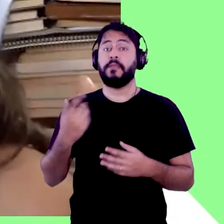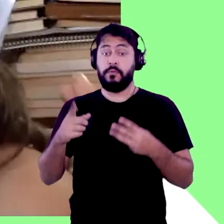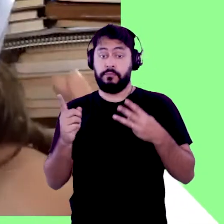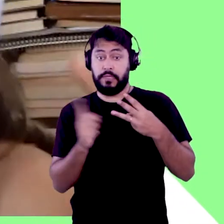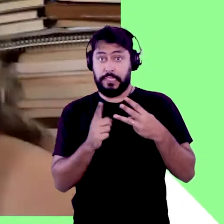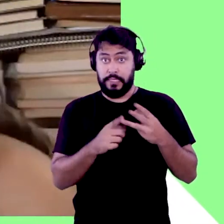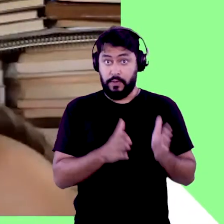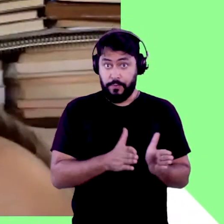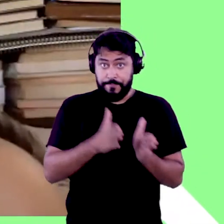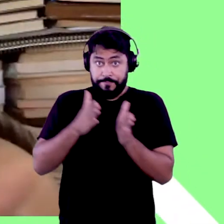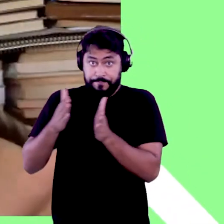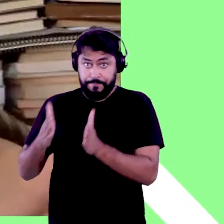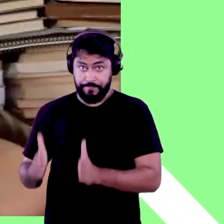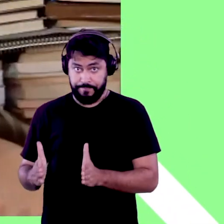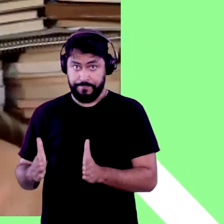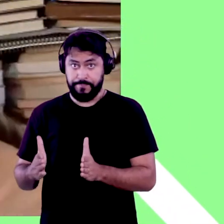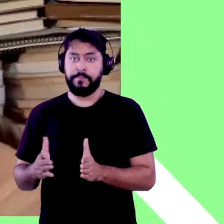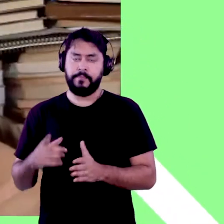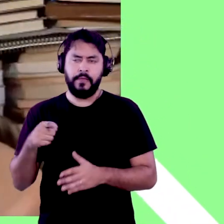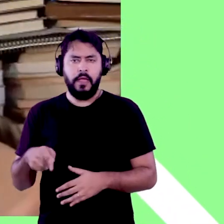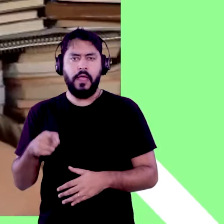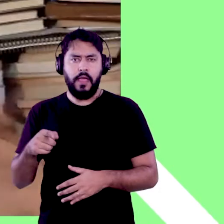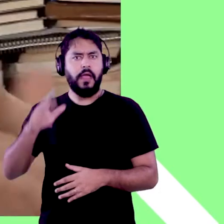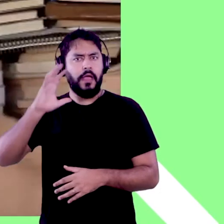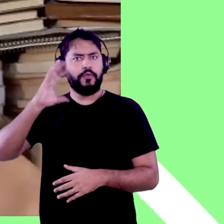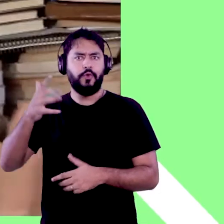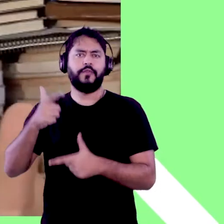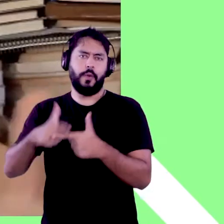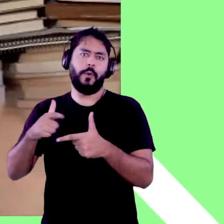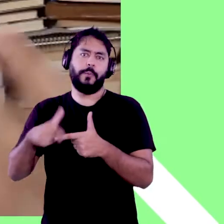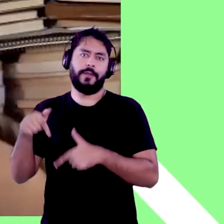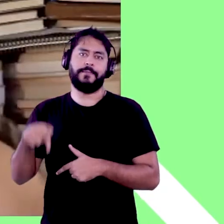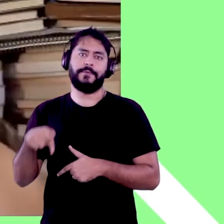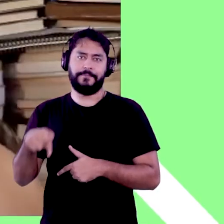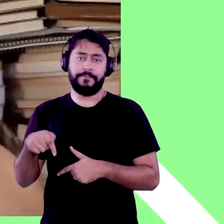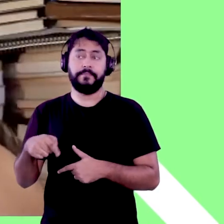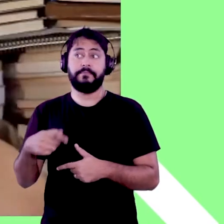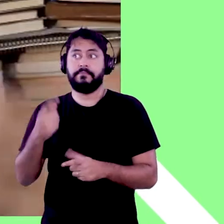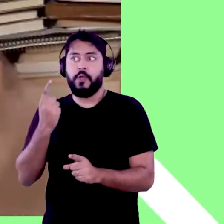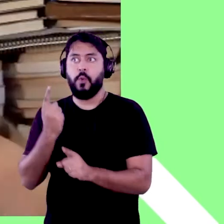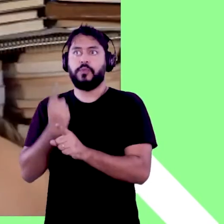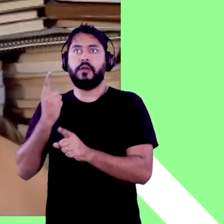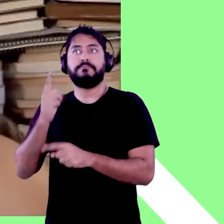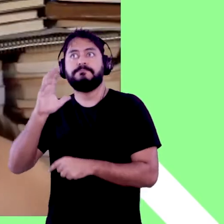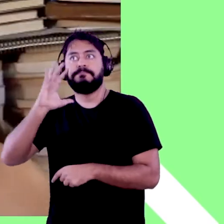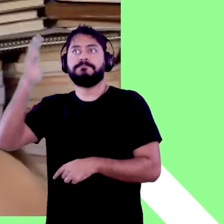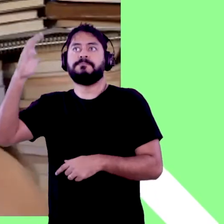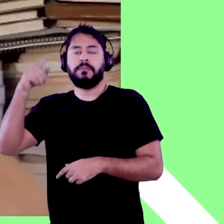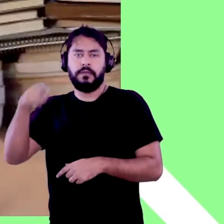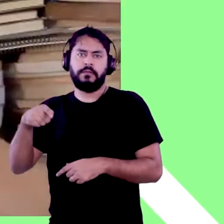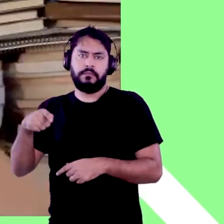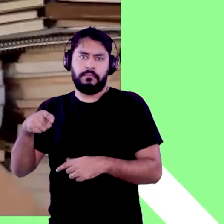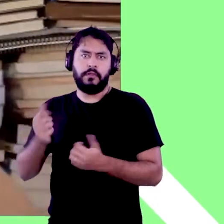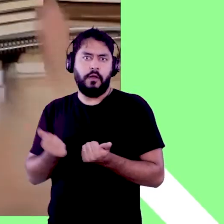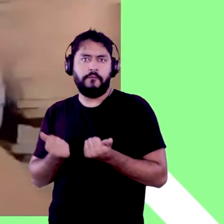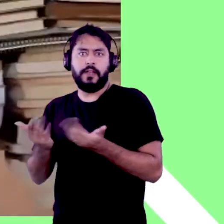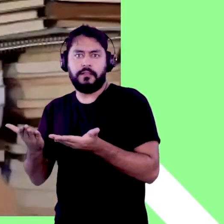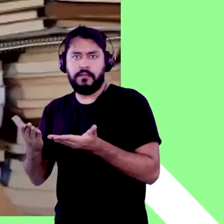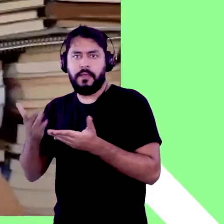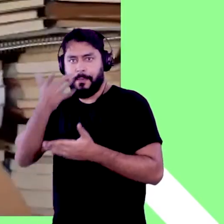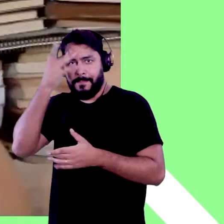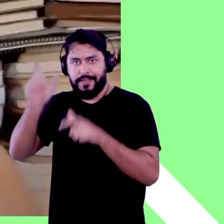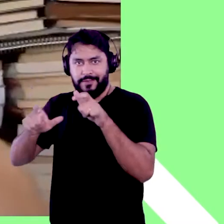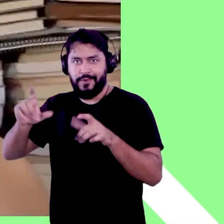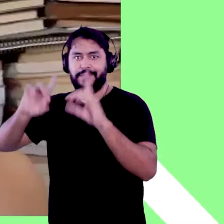gente solucionar a questão, o problema, encontrar uma solução para pessoas com deficiência e ampliar,